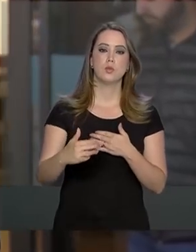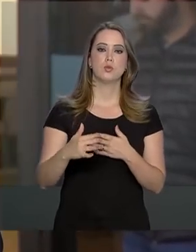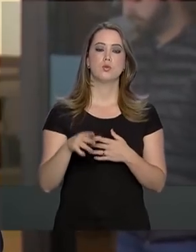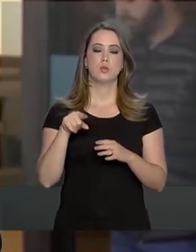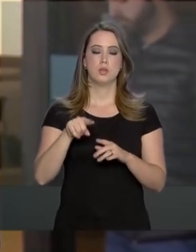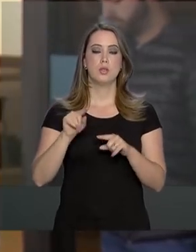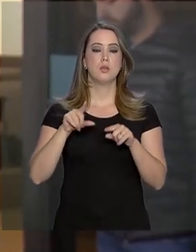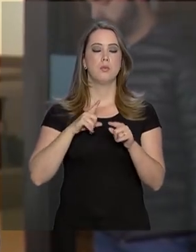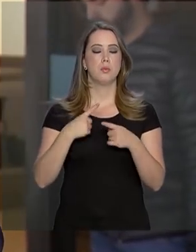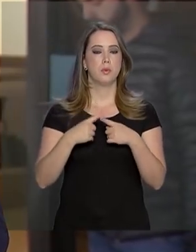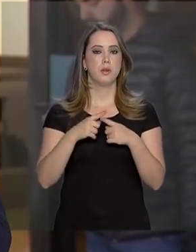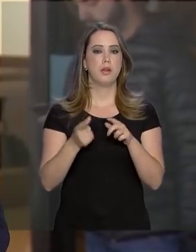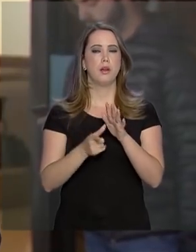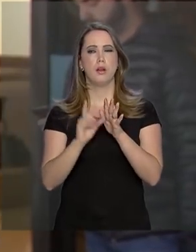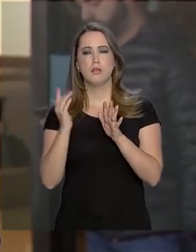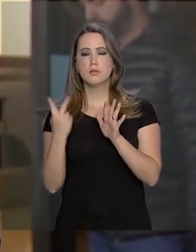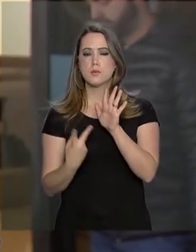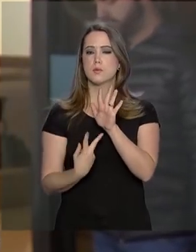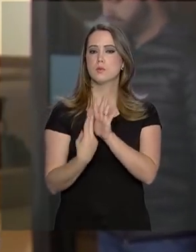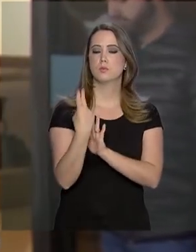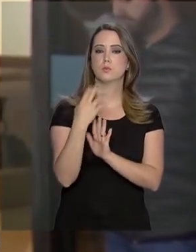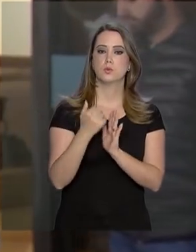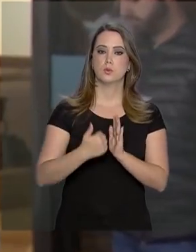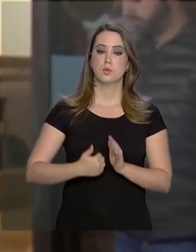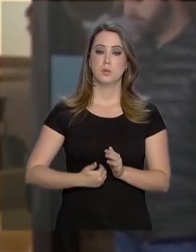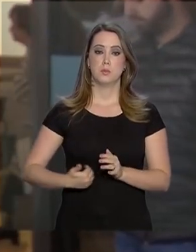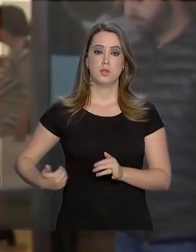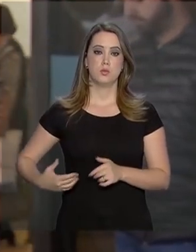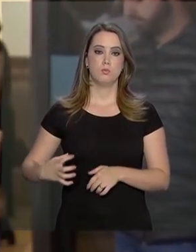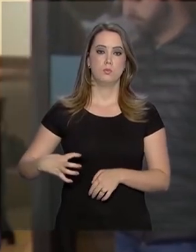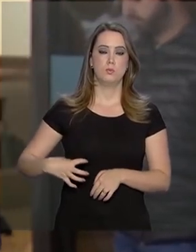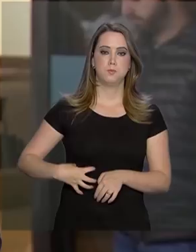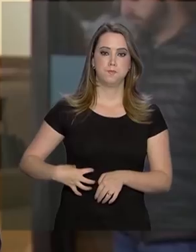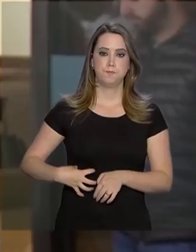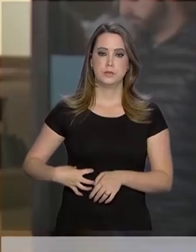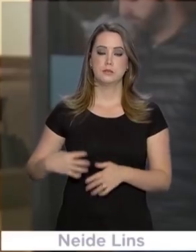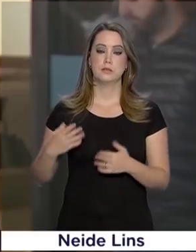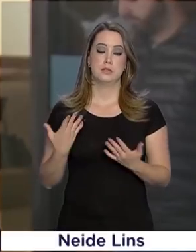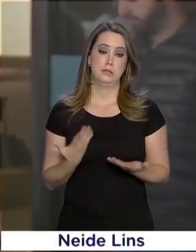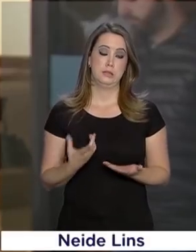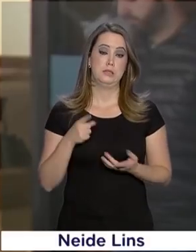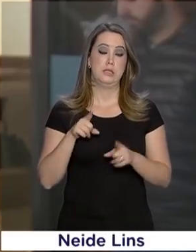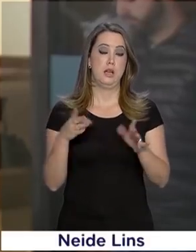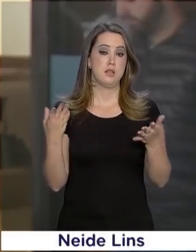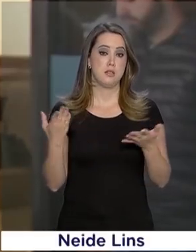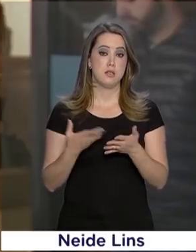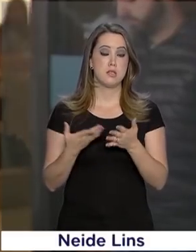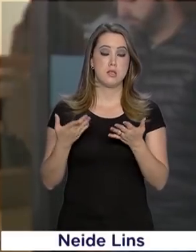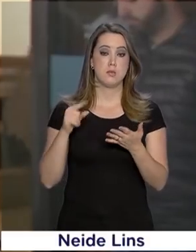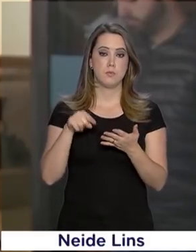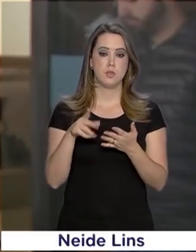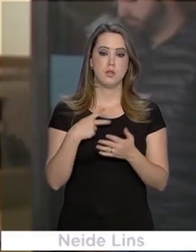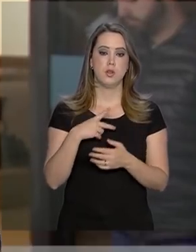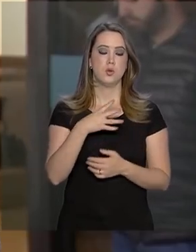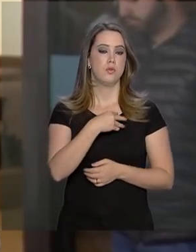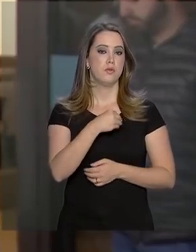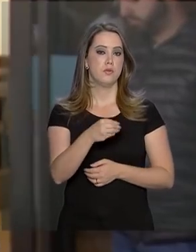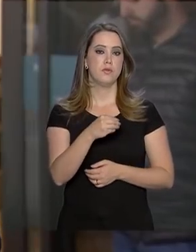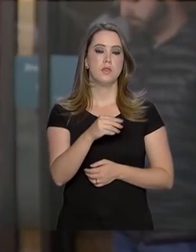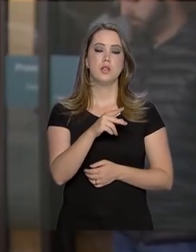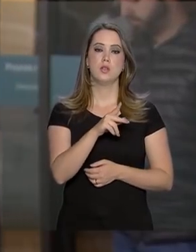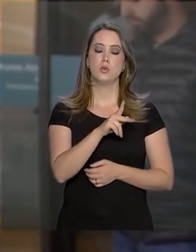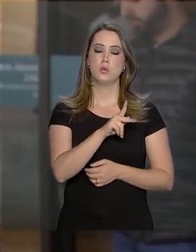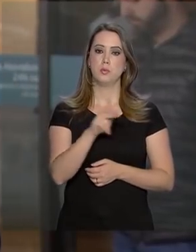recuperando da cirurgia que realizou para a retirada da bolsa de colostomia agora a pouco o filho do Presidente